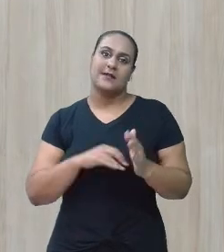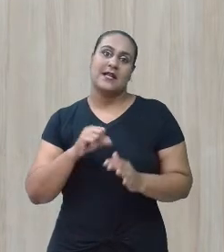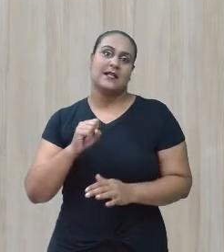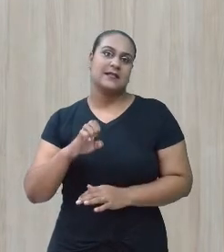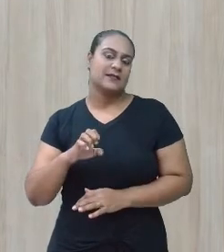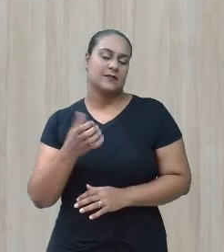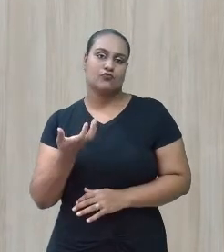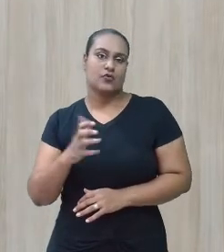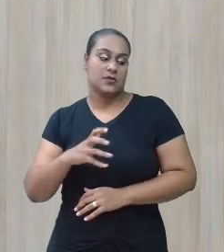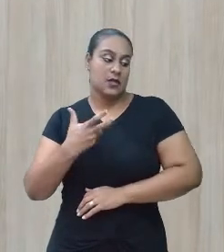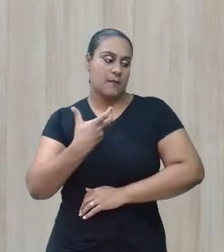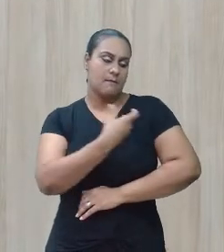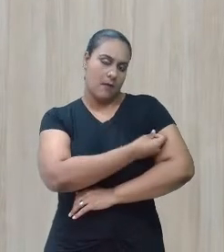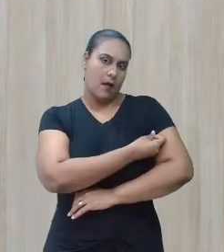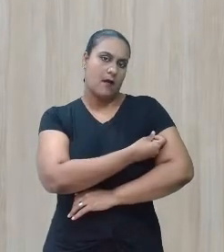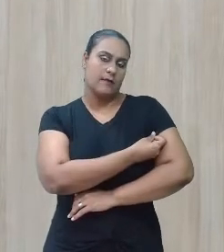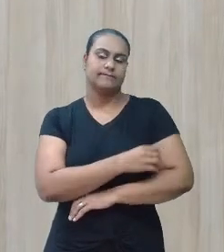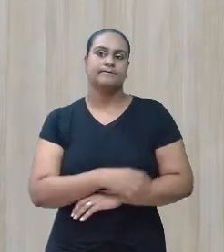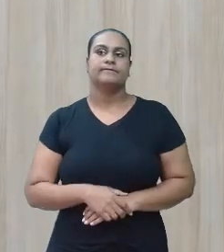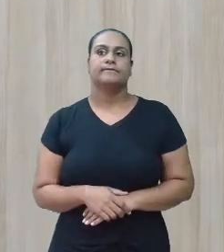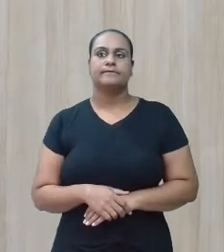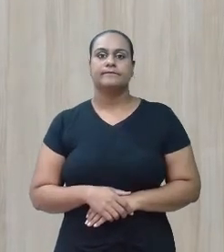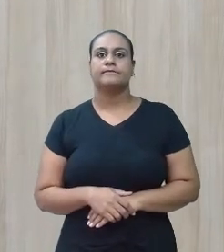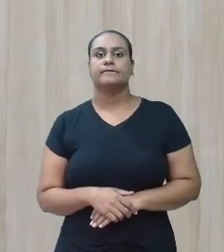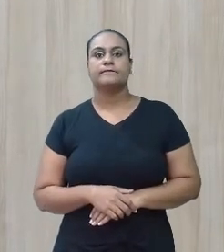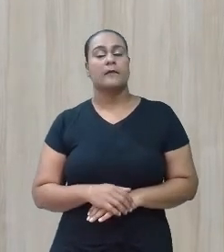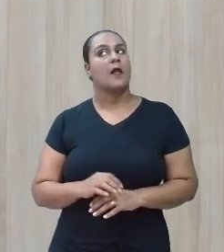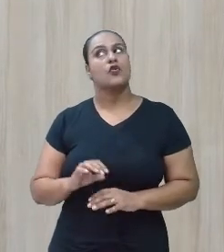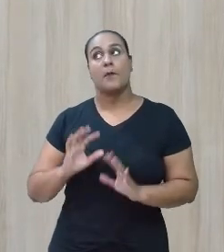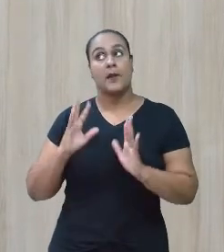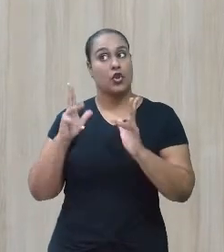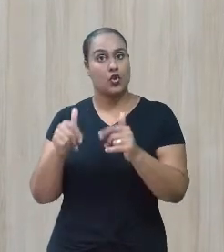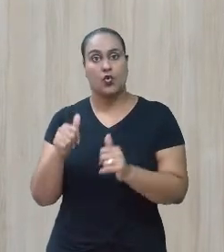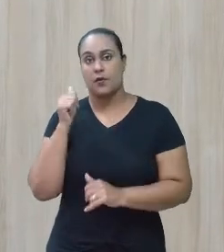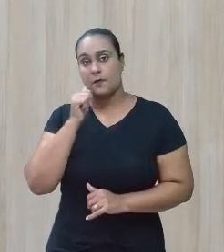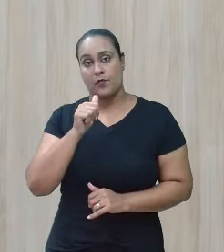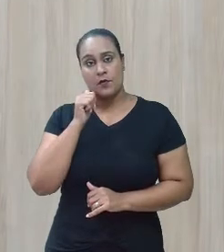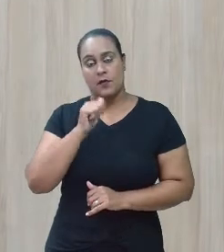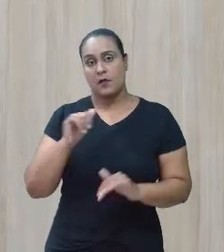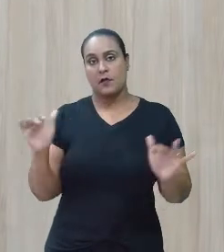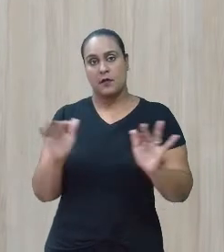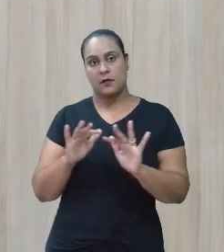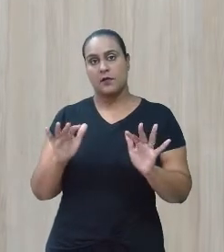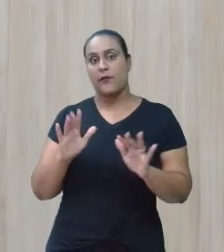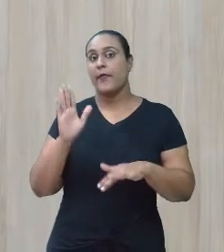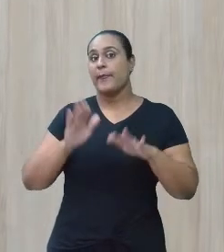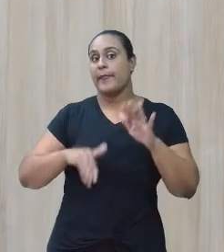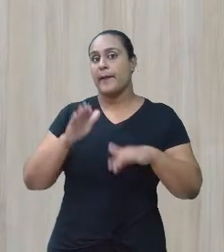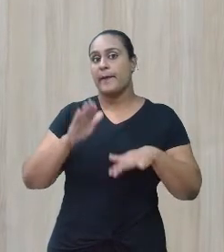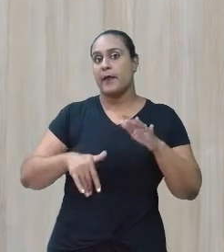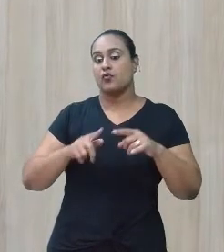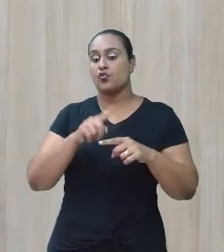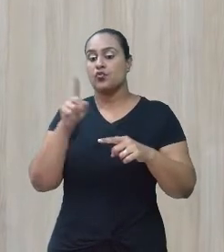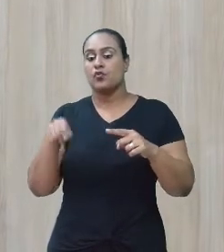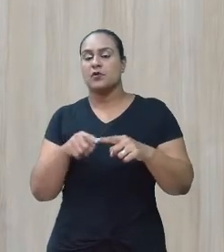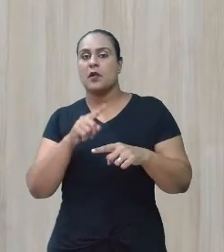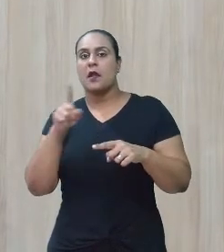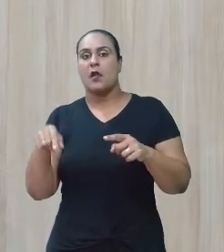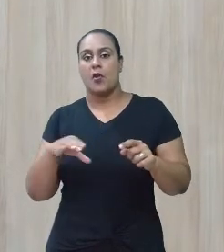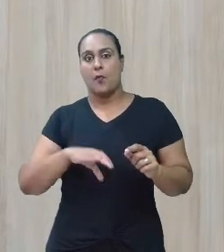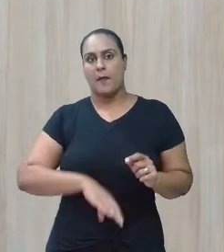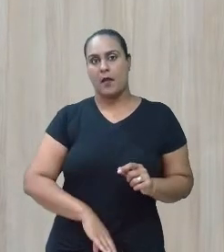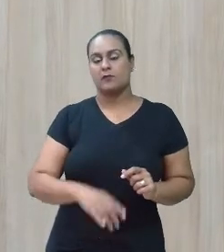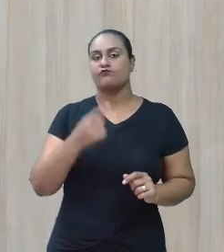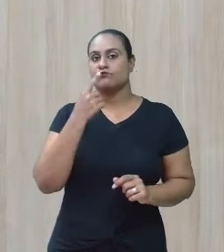método injetável, tá certo? Isso não vale para todas as mulheres, de acordo com o ciclo também menstrual e a fertilidade de